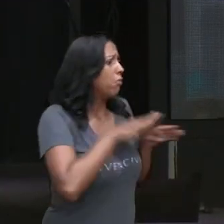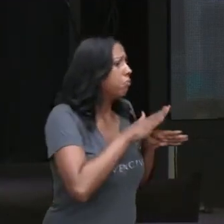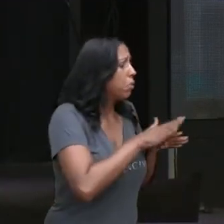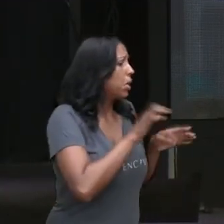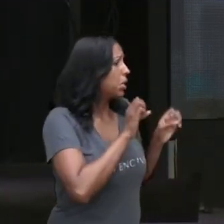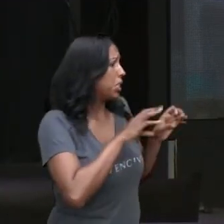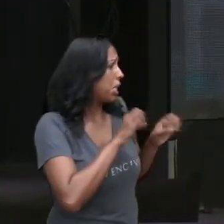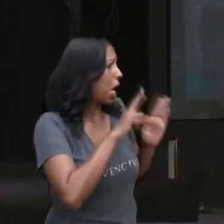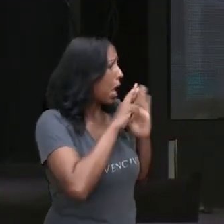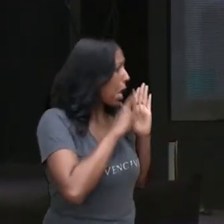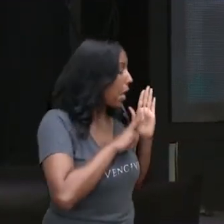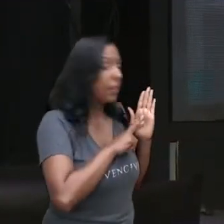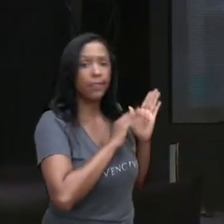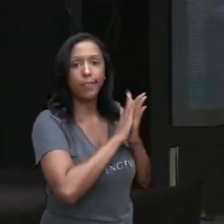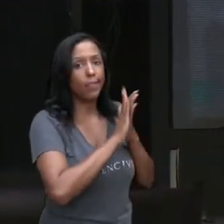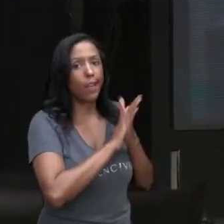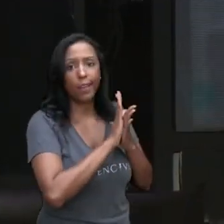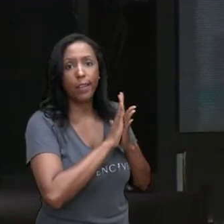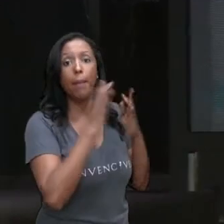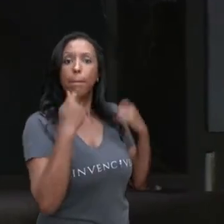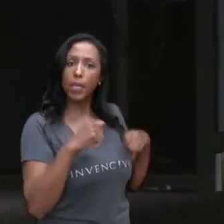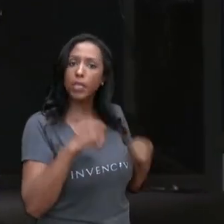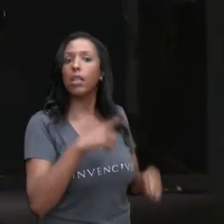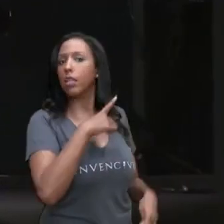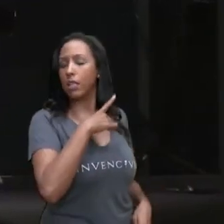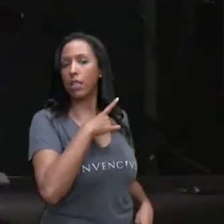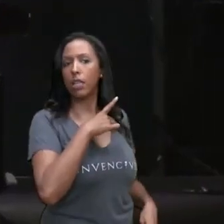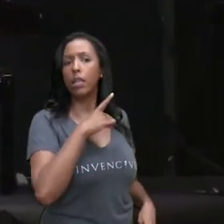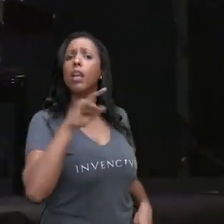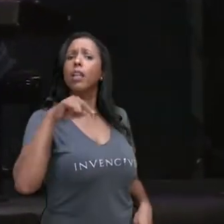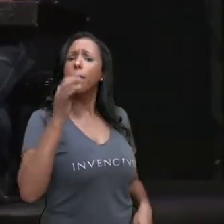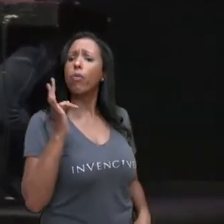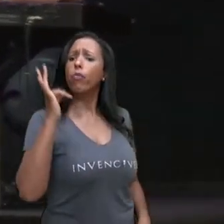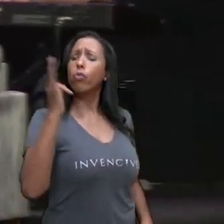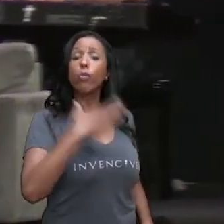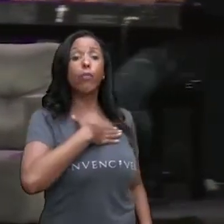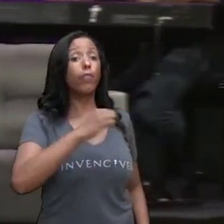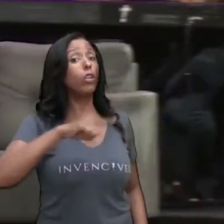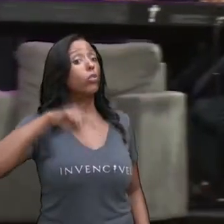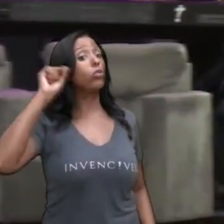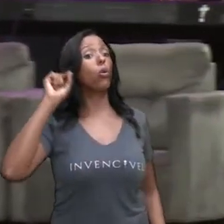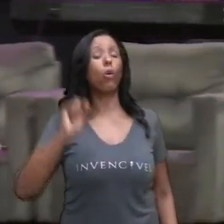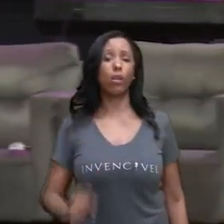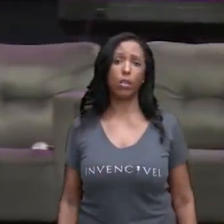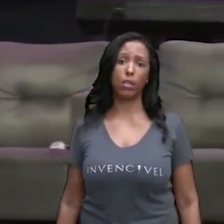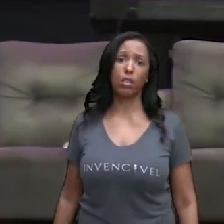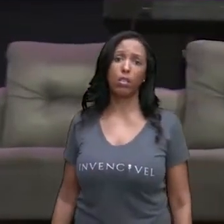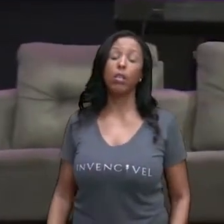o filho vai escolher se as segue ou não. Se não as seguir, vai pagar o preço. E o preço vai ser